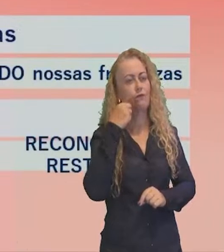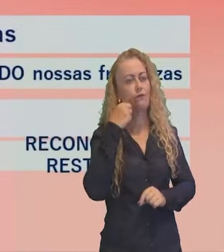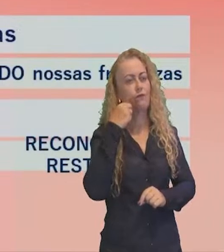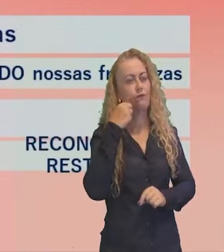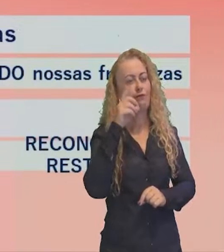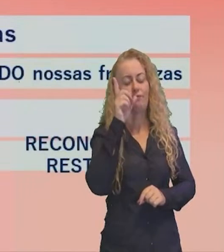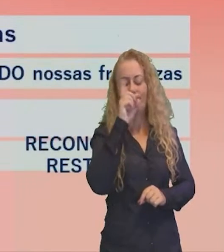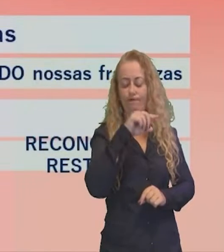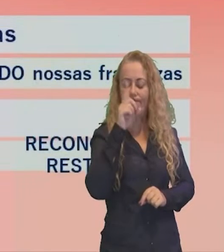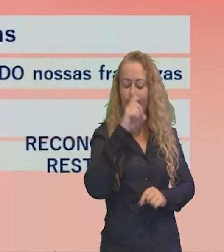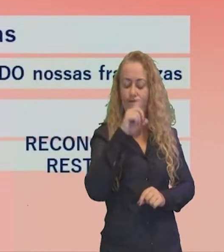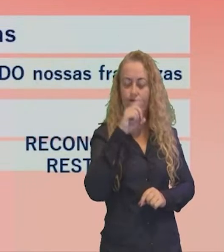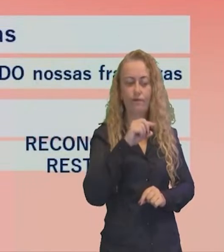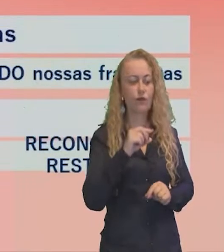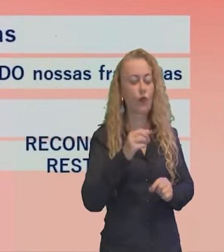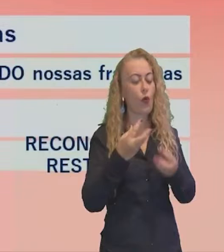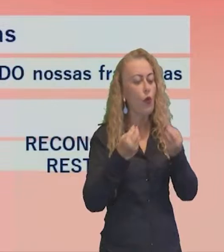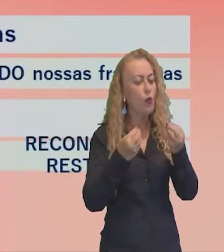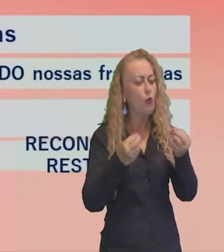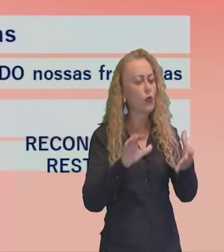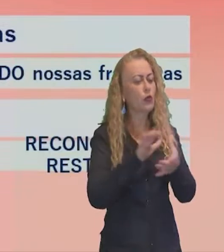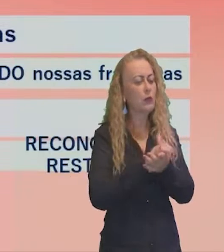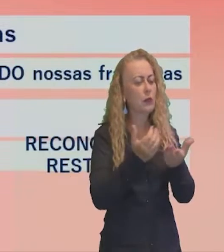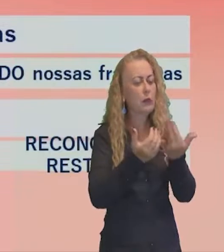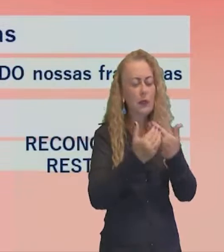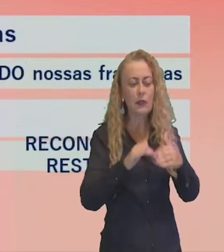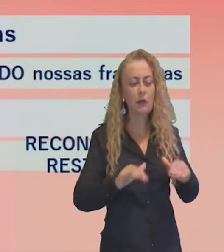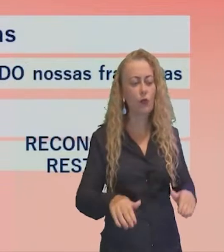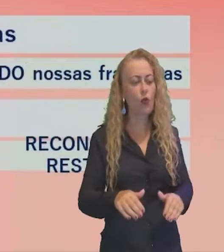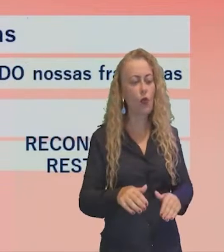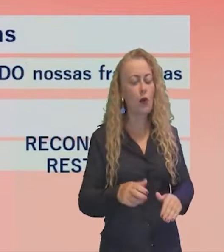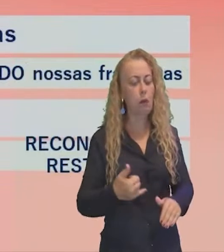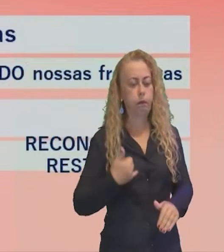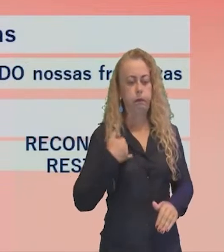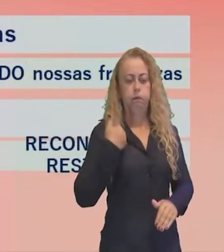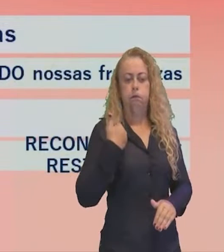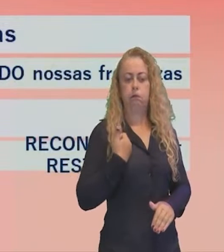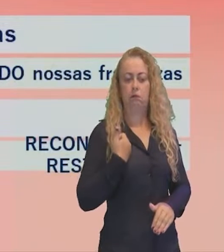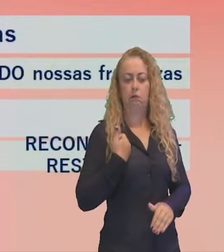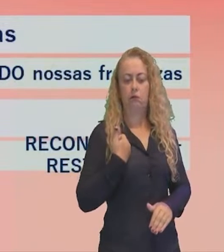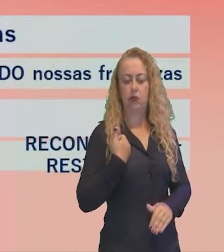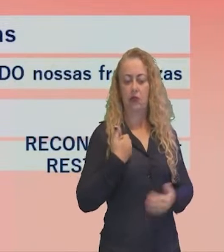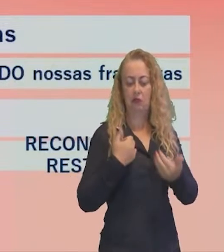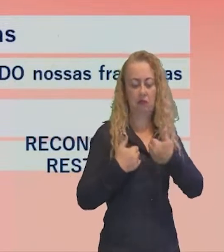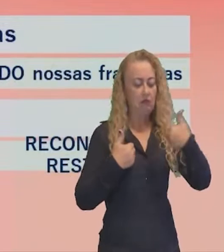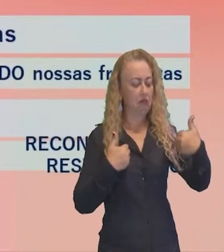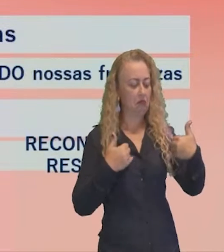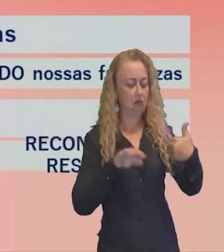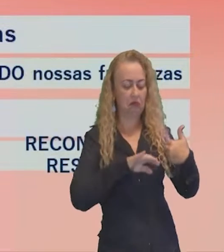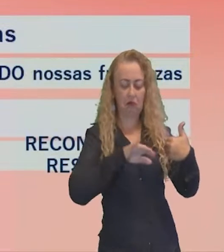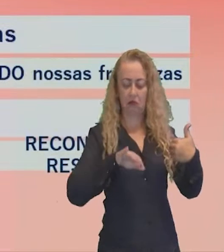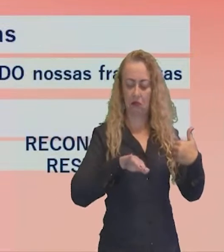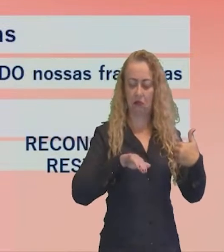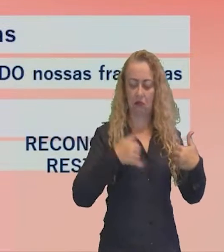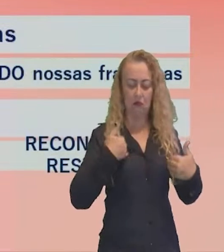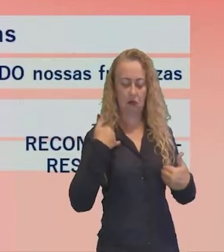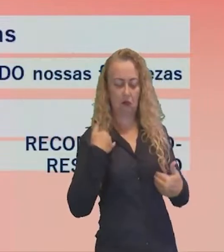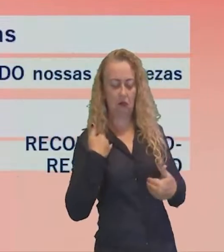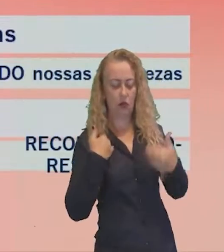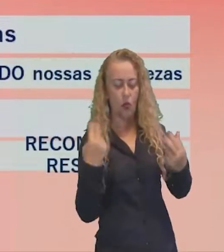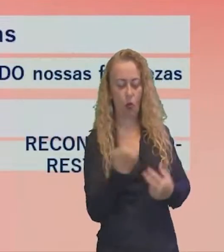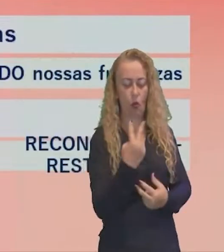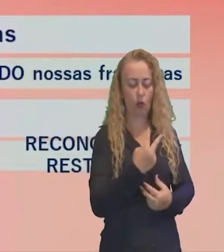dos casamentos acabam por causa do orgulho, ou de um, ou de outro, ou dos dois.